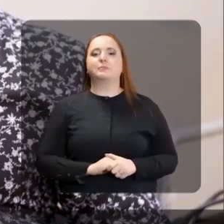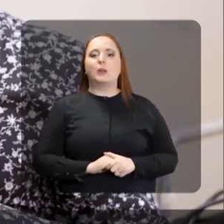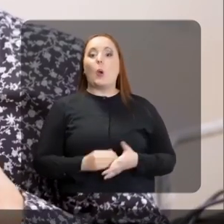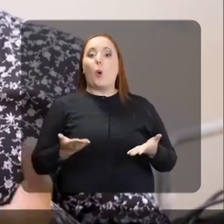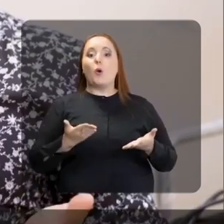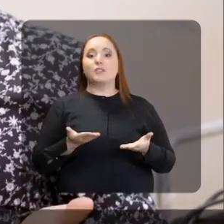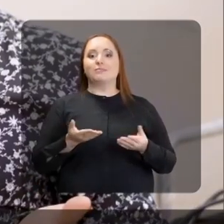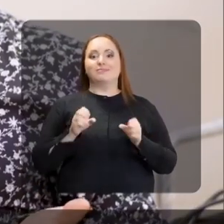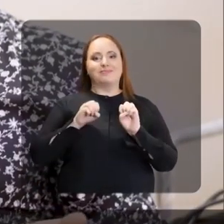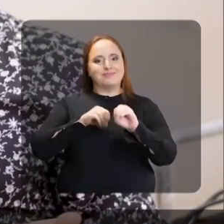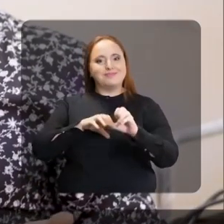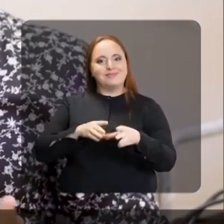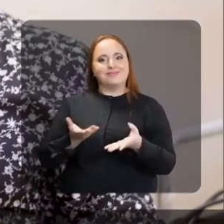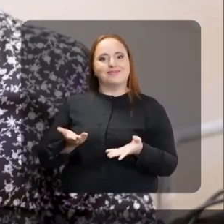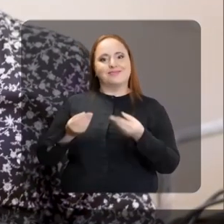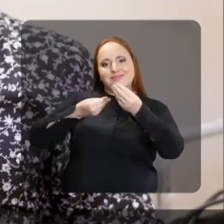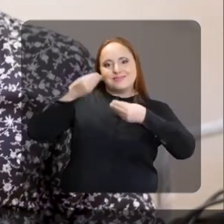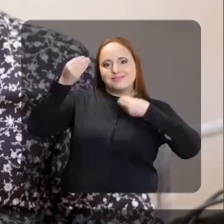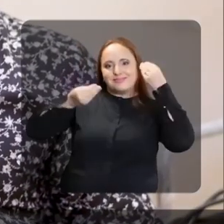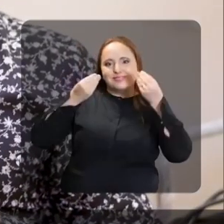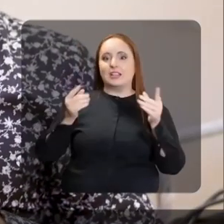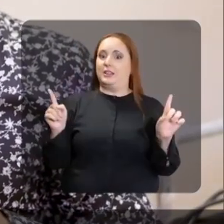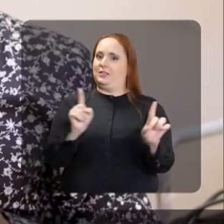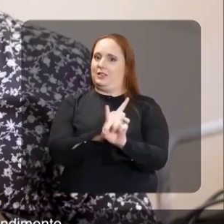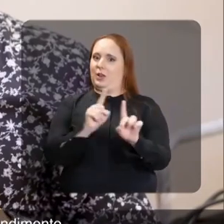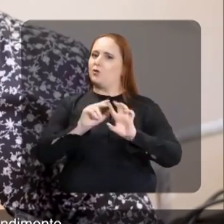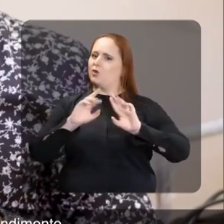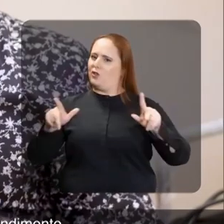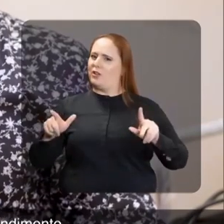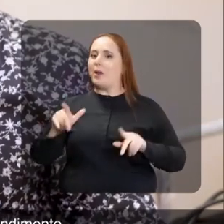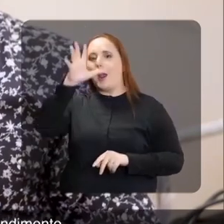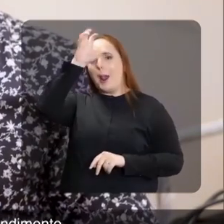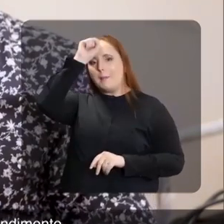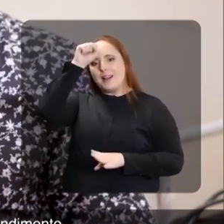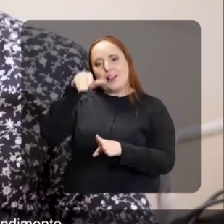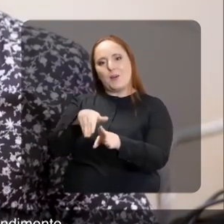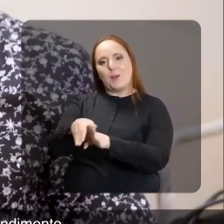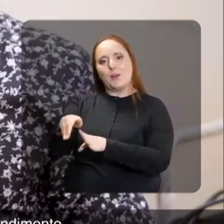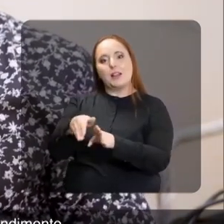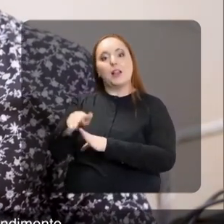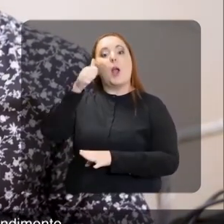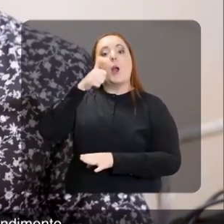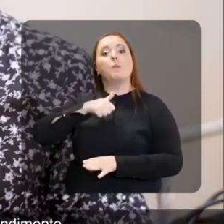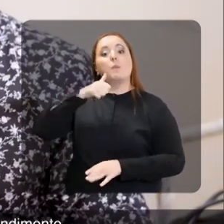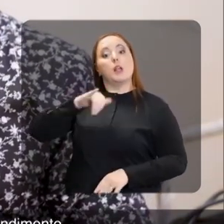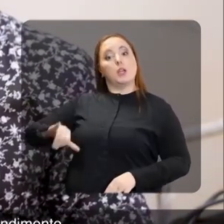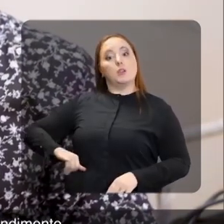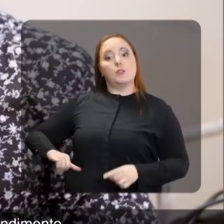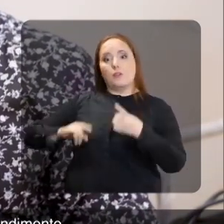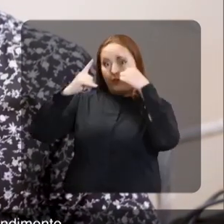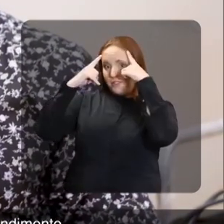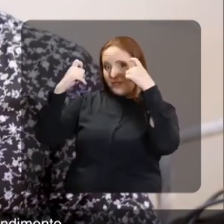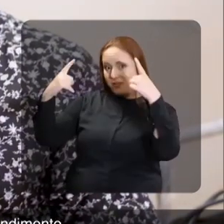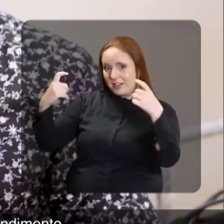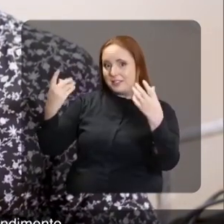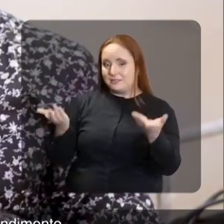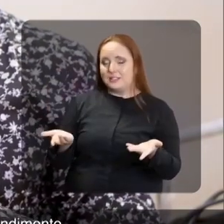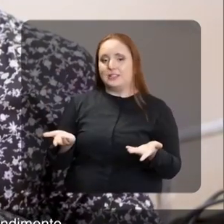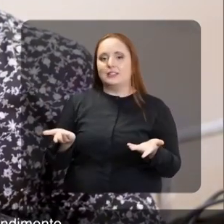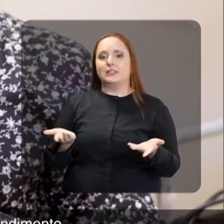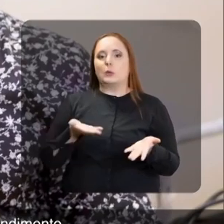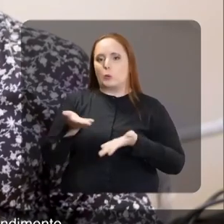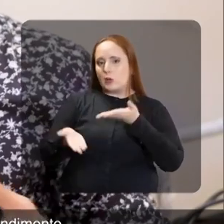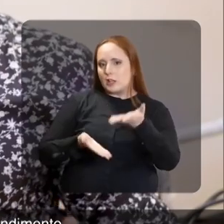tutorial de hoje é um pouco diferente do normal. Você não vai aprender a maquiar, você vai aprender a reconhecer qualquer tipo de indício de